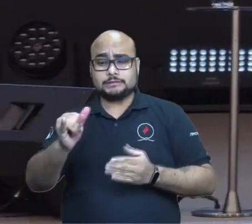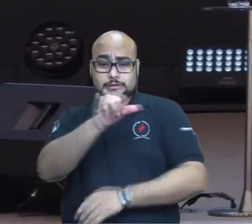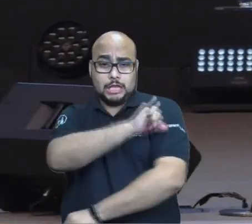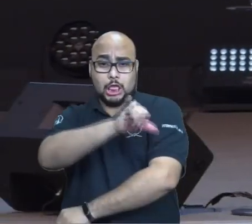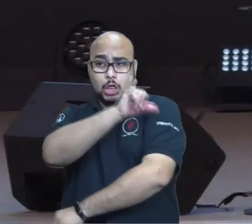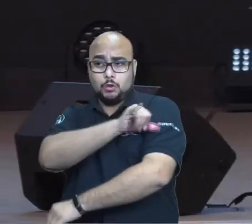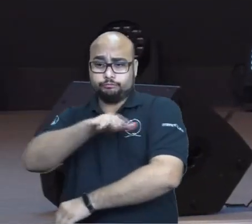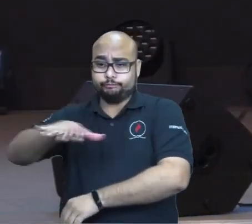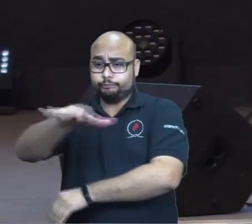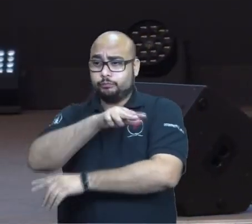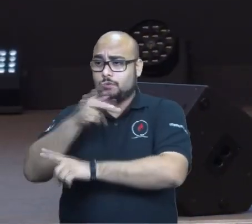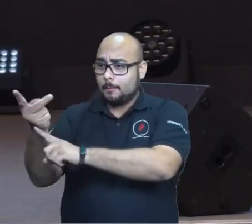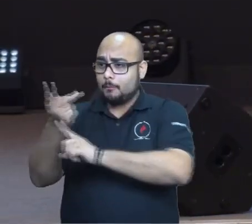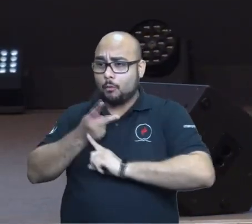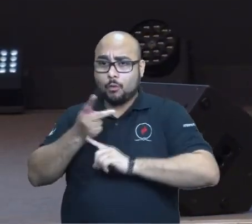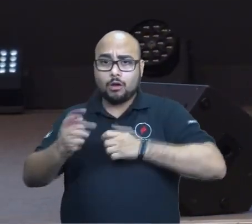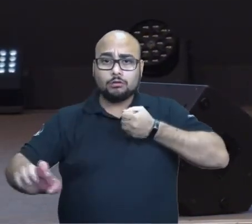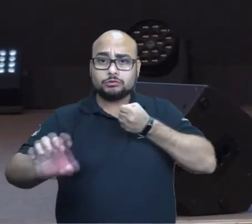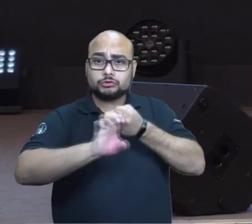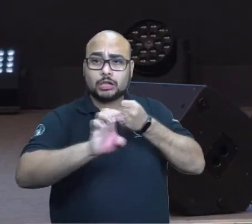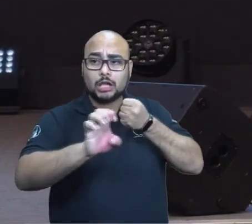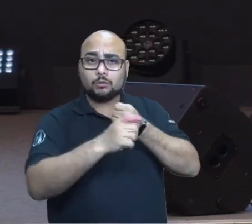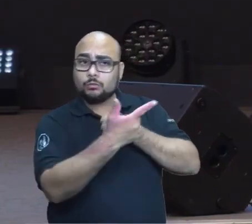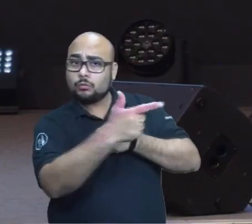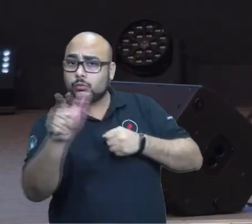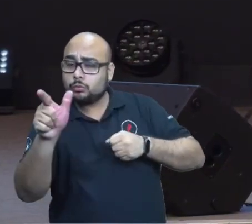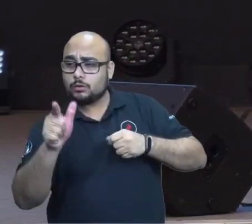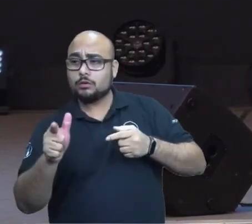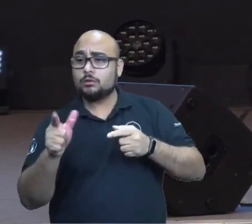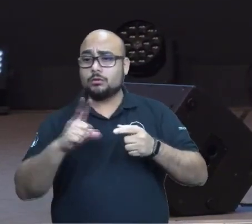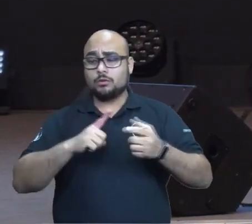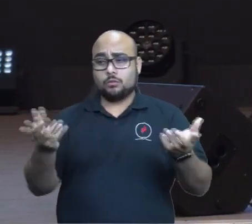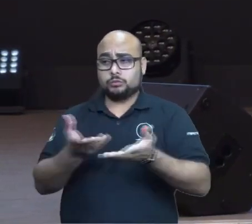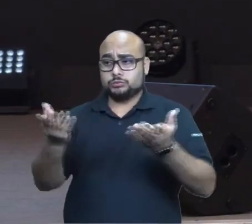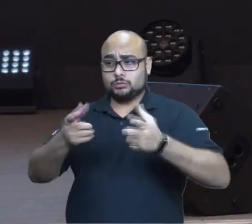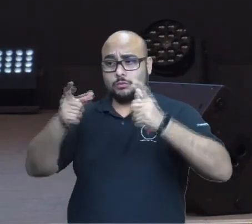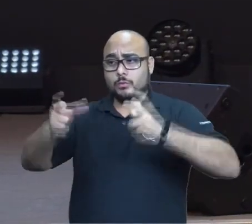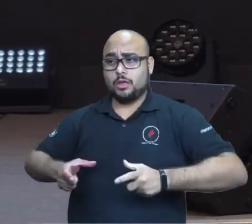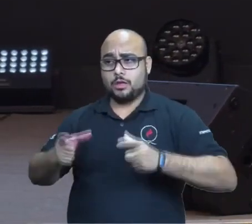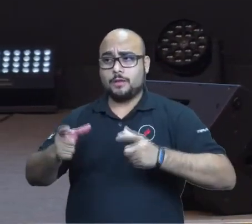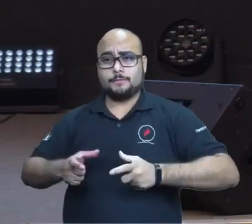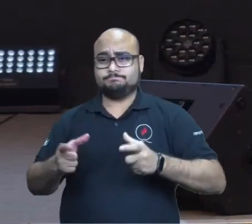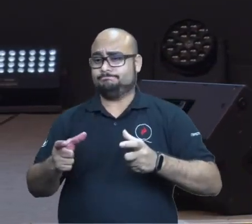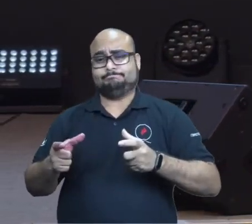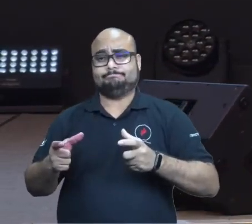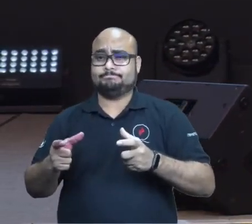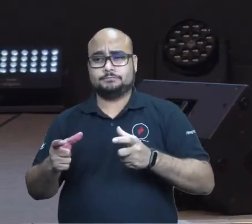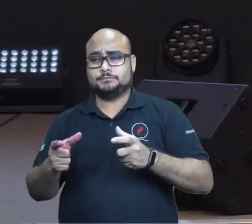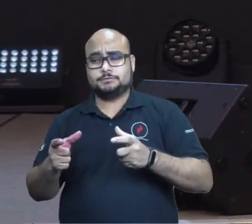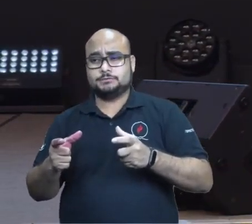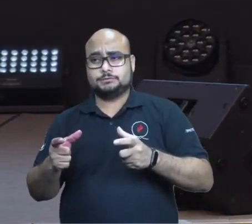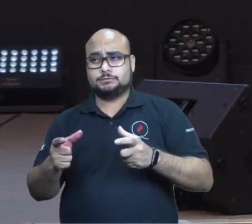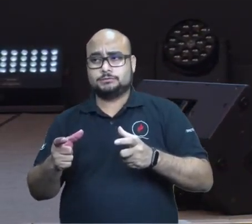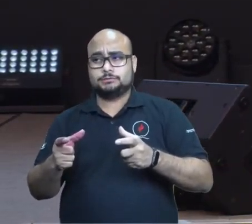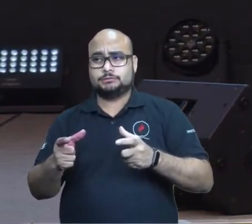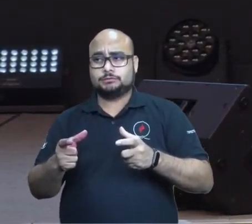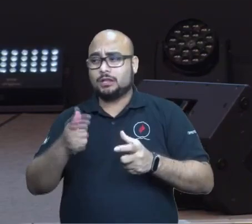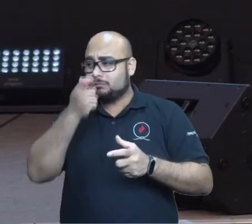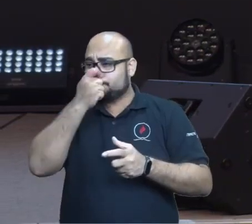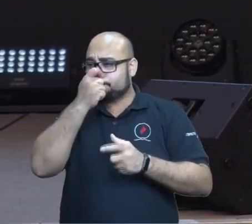seguinte o lugar em que habitamos nos é estreito